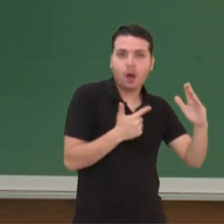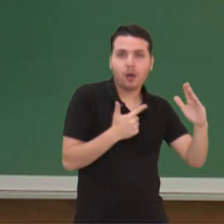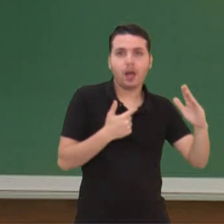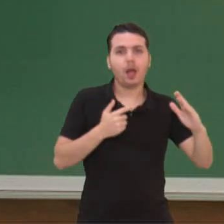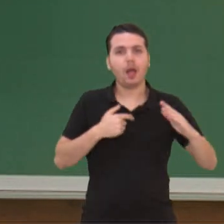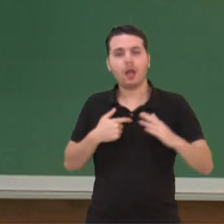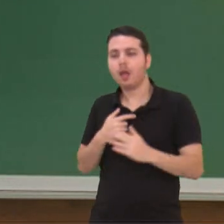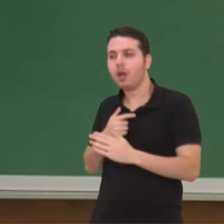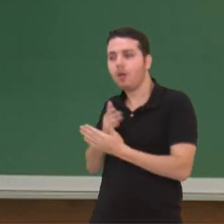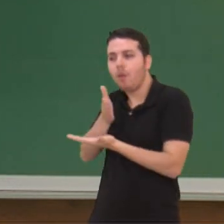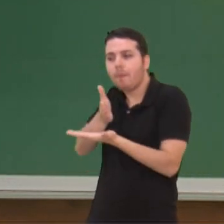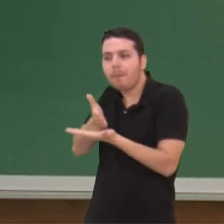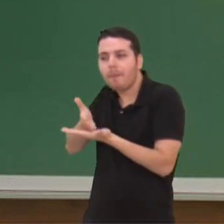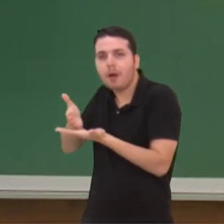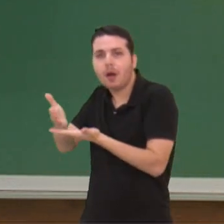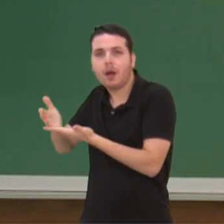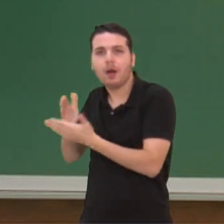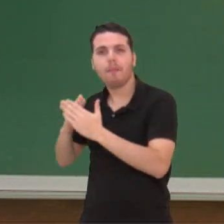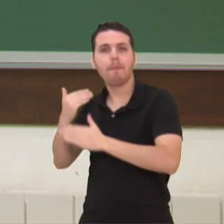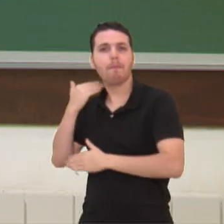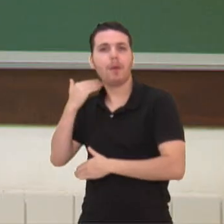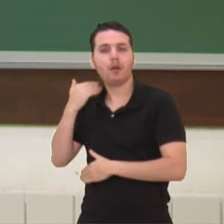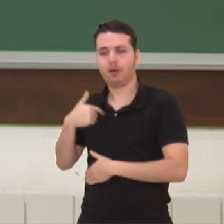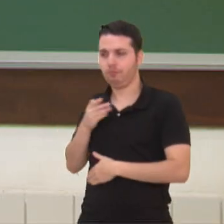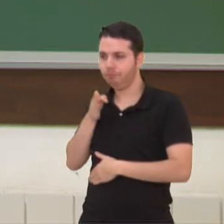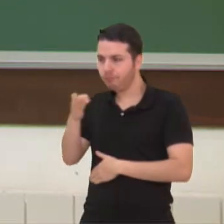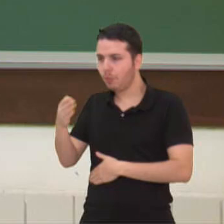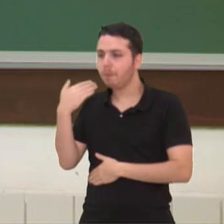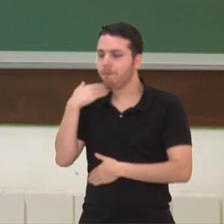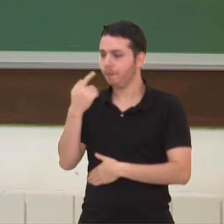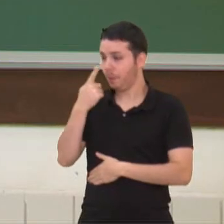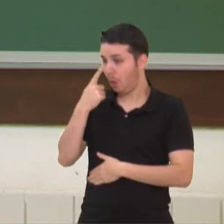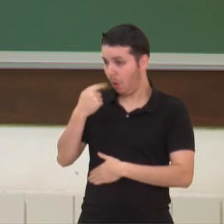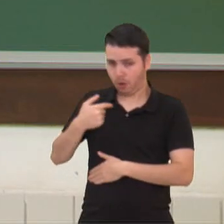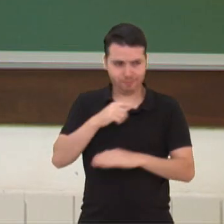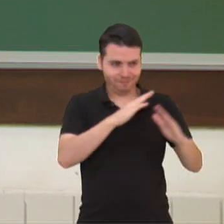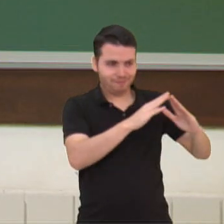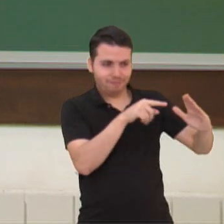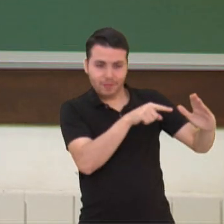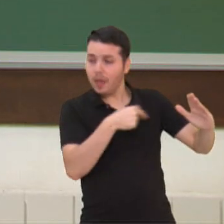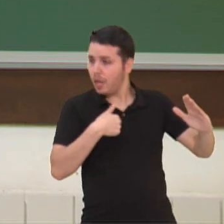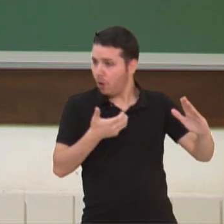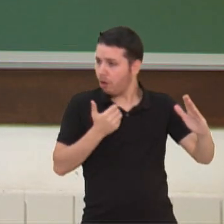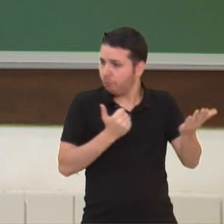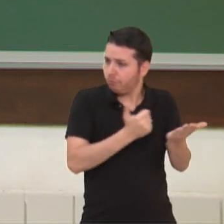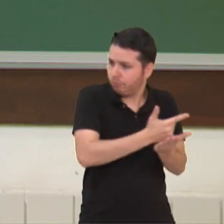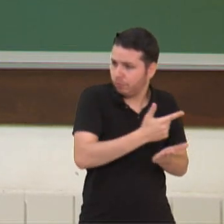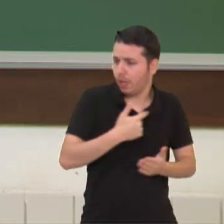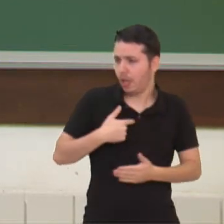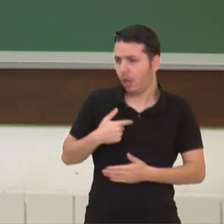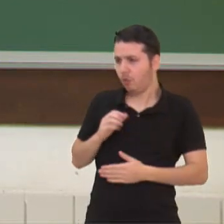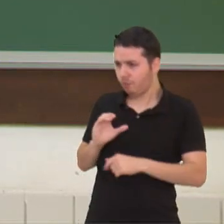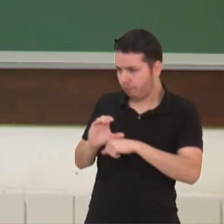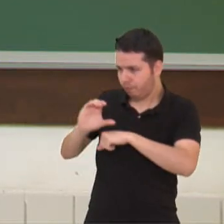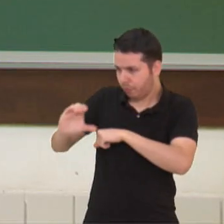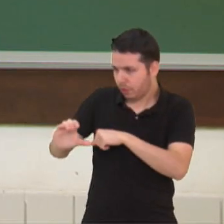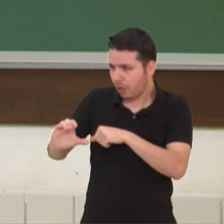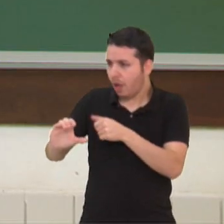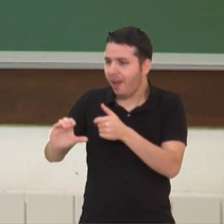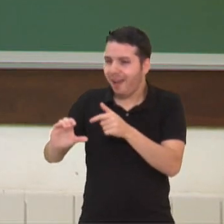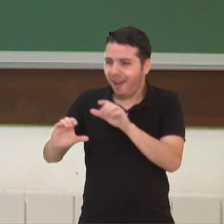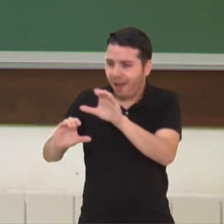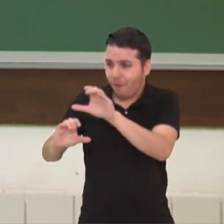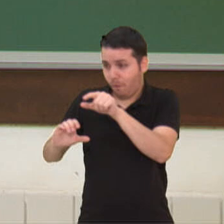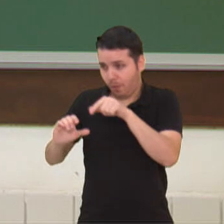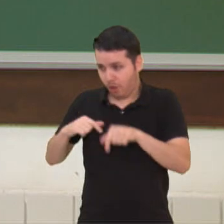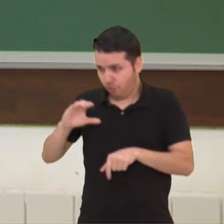eu faço um financiamento no banco. Então eu vou lá no banco e falo, olha, eu quero comprar essa casa, né, eu te dou tanto e o resto eu vou